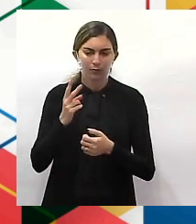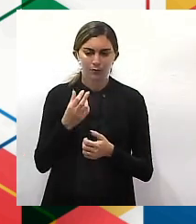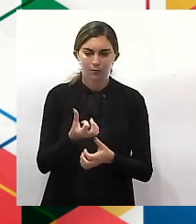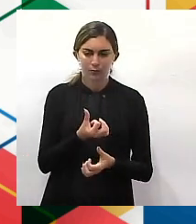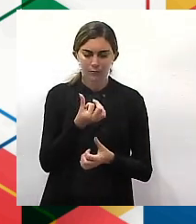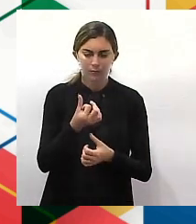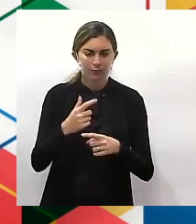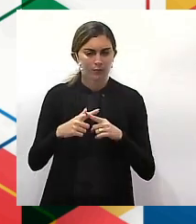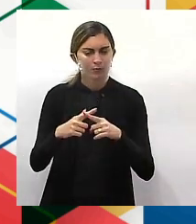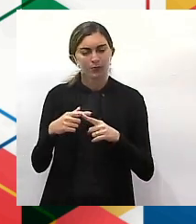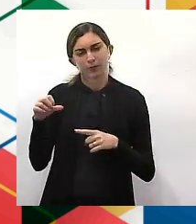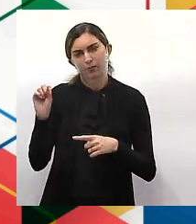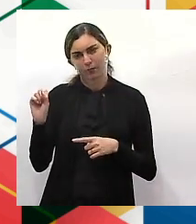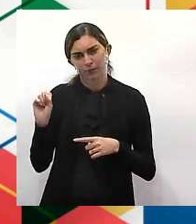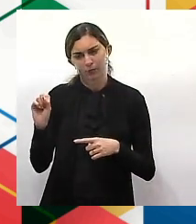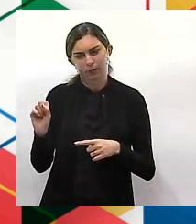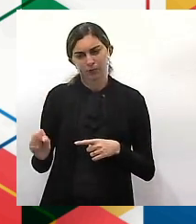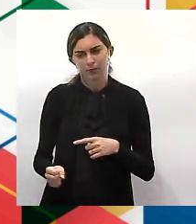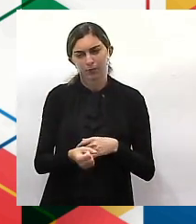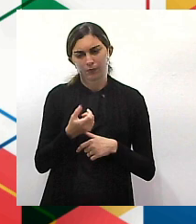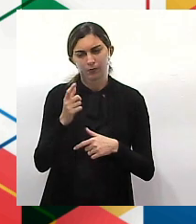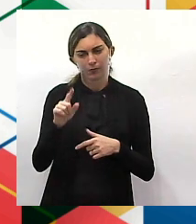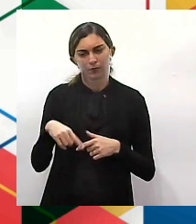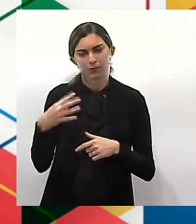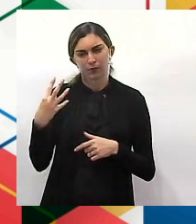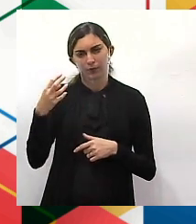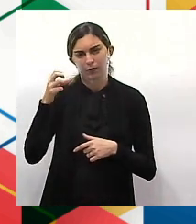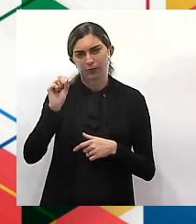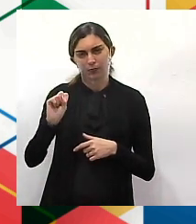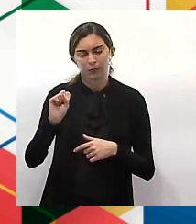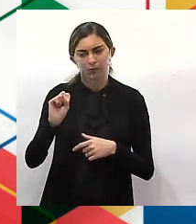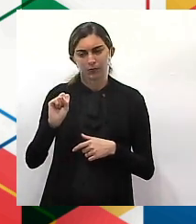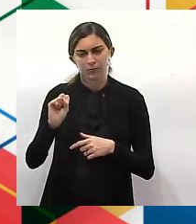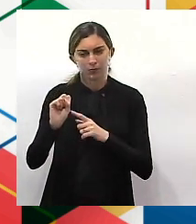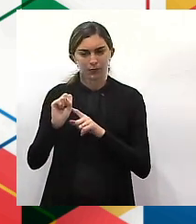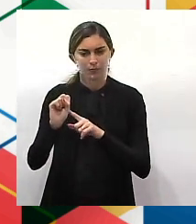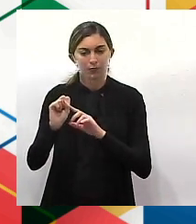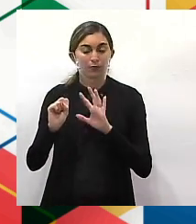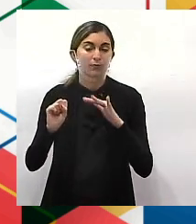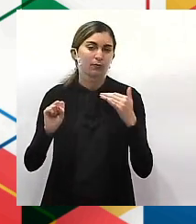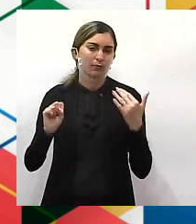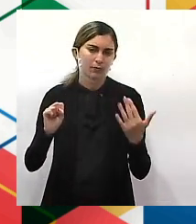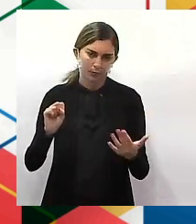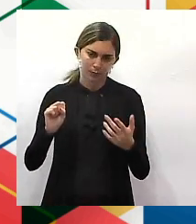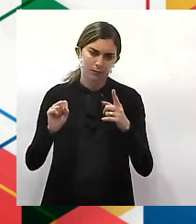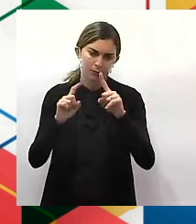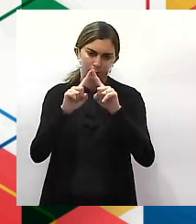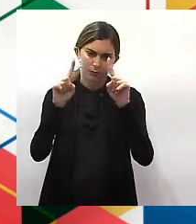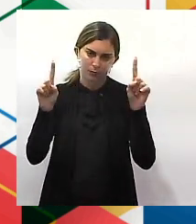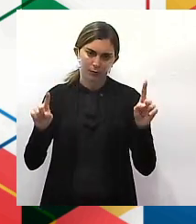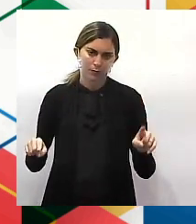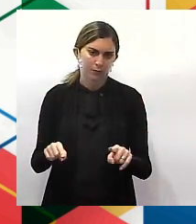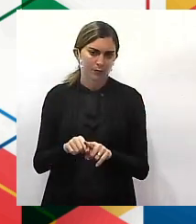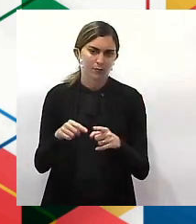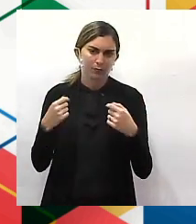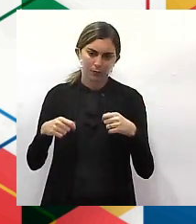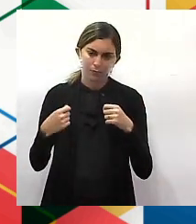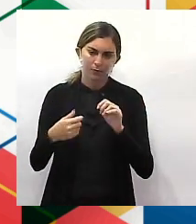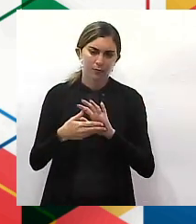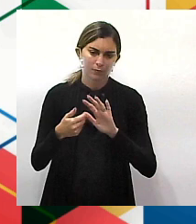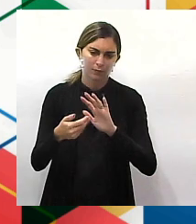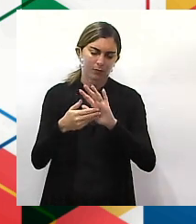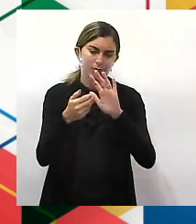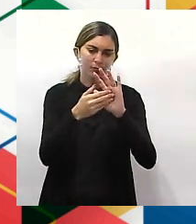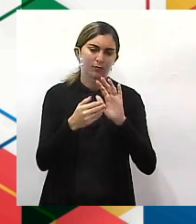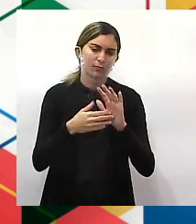6 vezes 8, que dá 48. E desse retângulo você tem que tirar aquelas partes